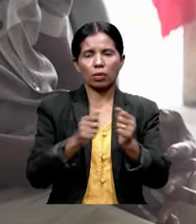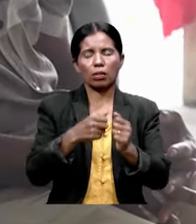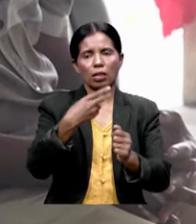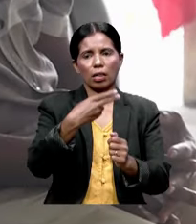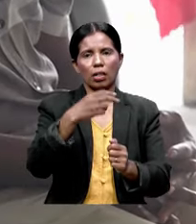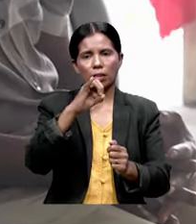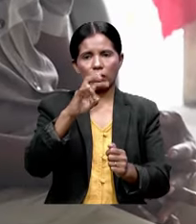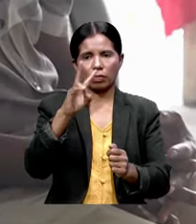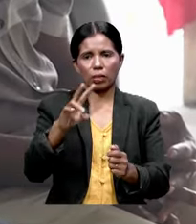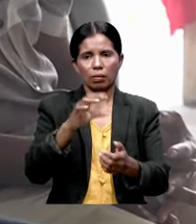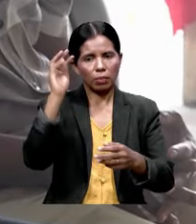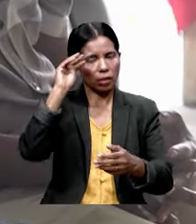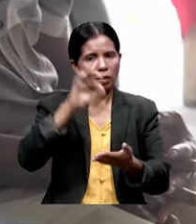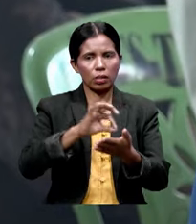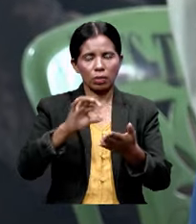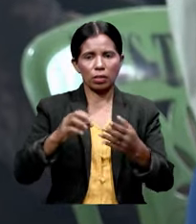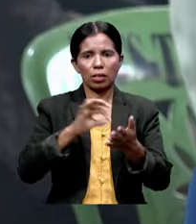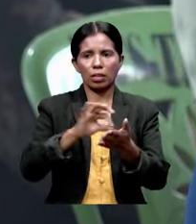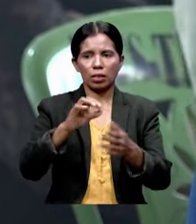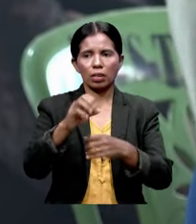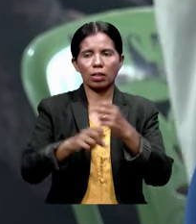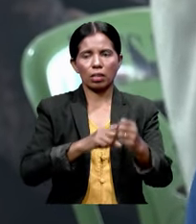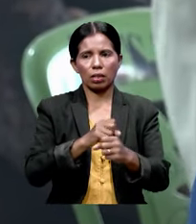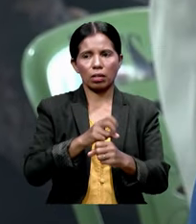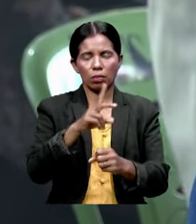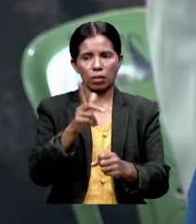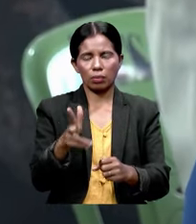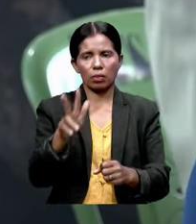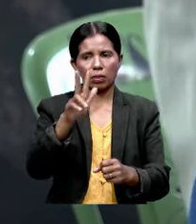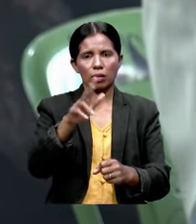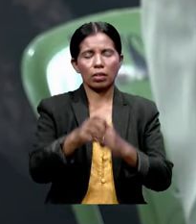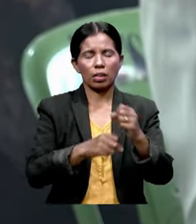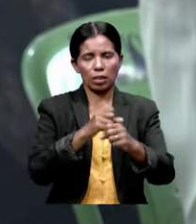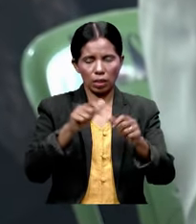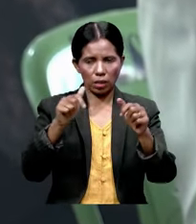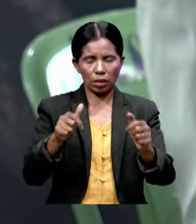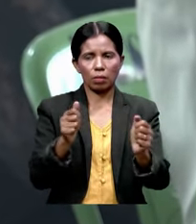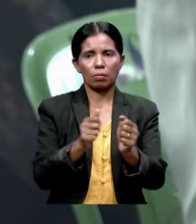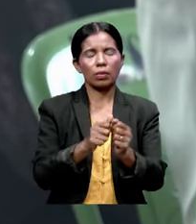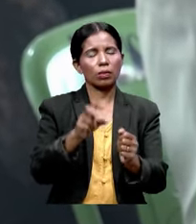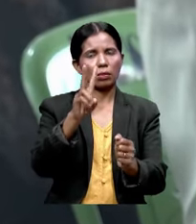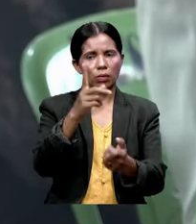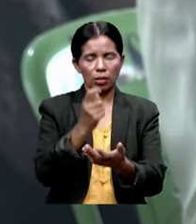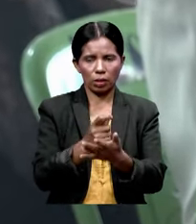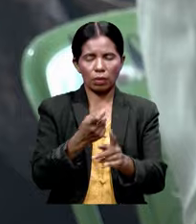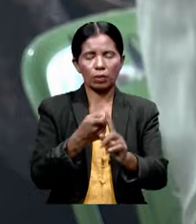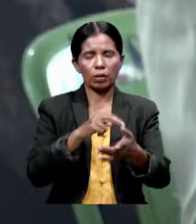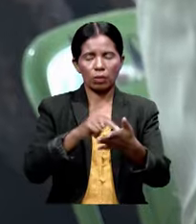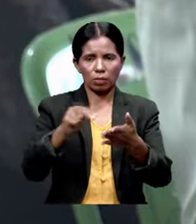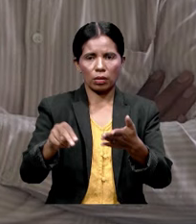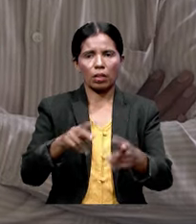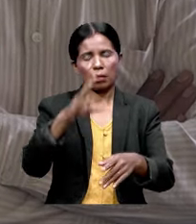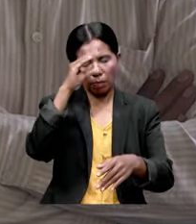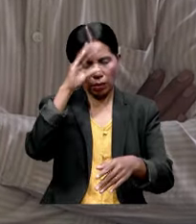Ministério Saúde resiste o sitina rihun rua tolu totina ne e a cidadão rihun rua resin o sin número ne maioria mane